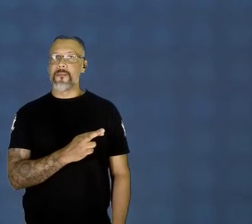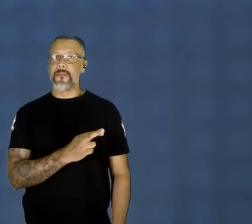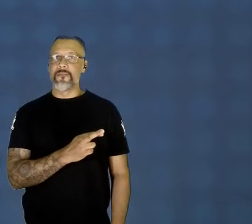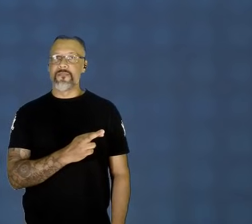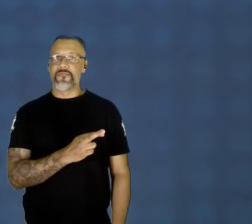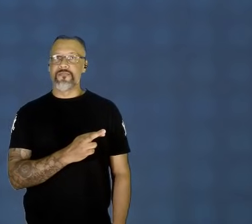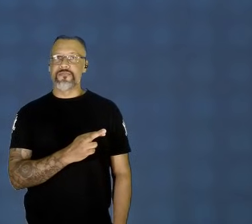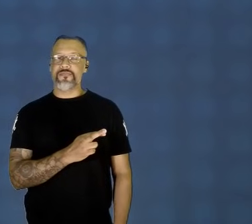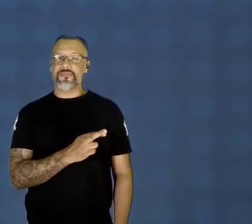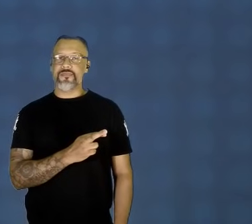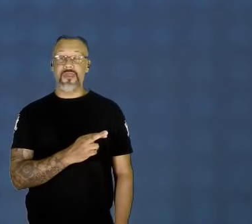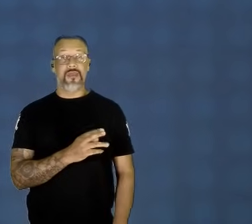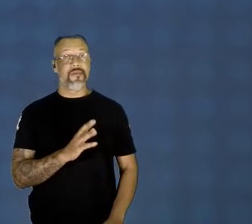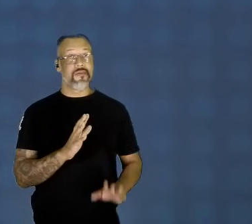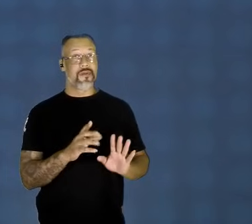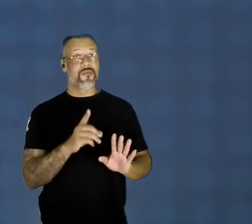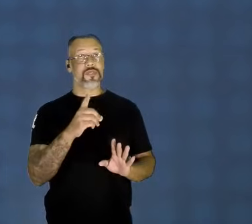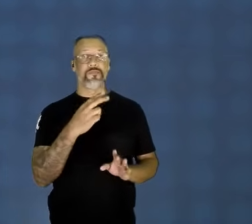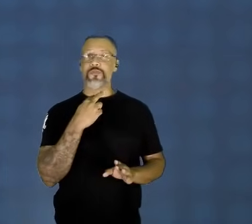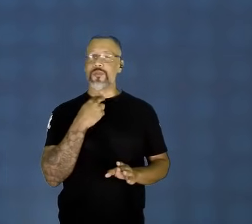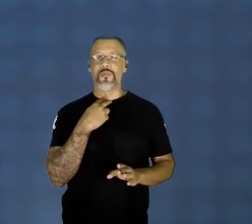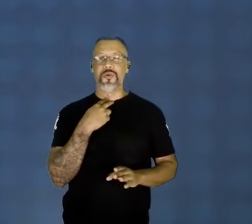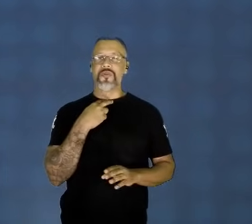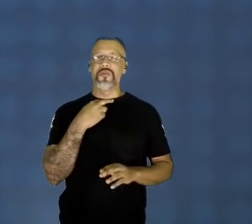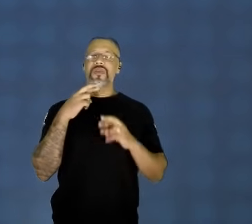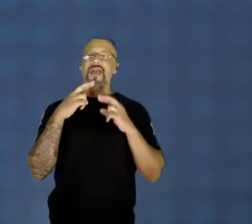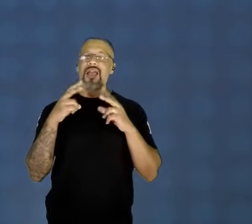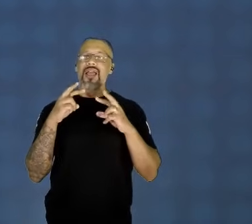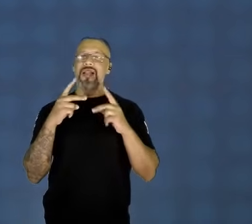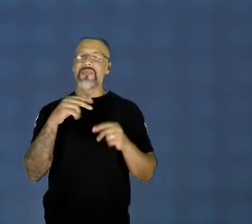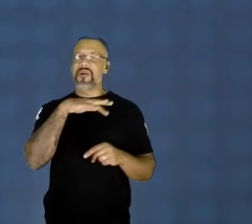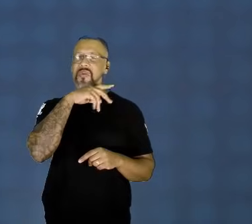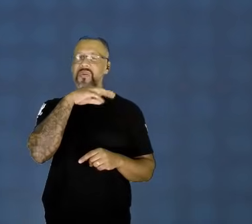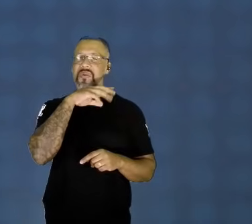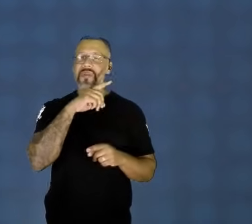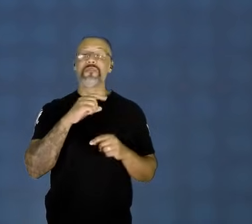nunca reclame do ruim, sempre pode ficar pior.